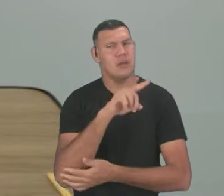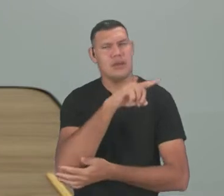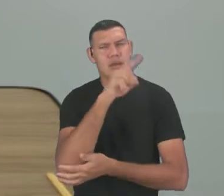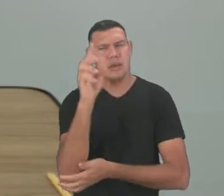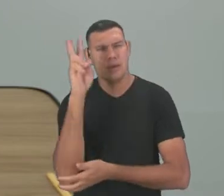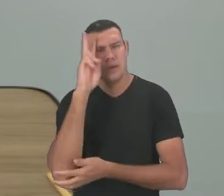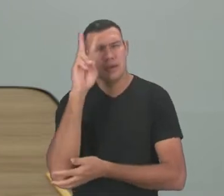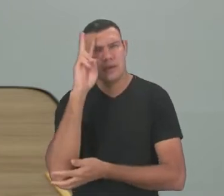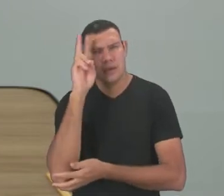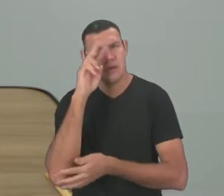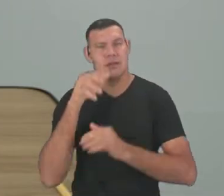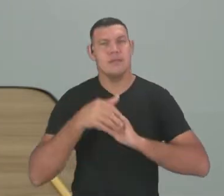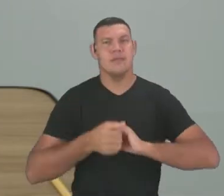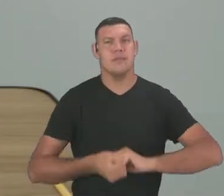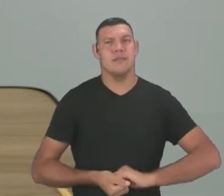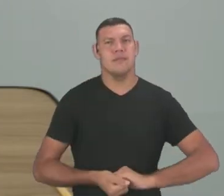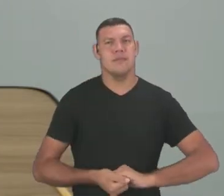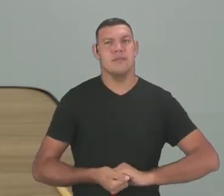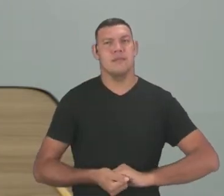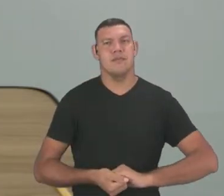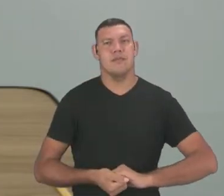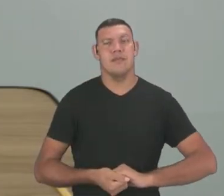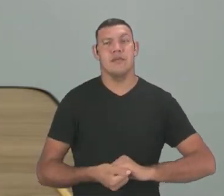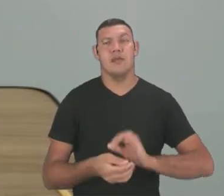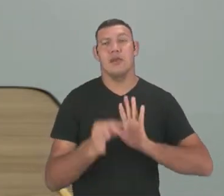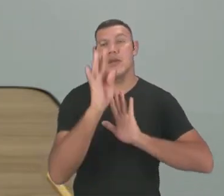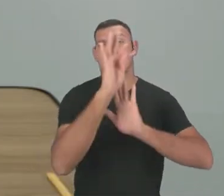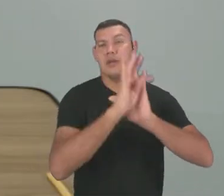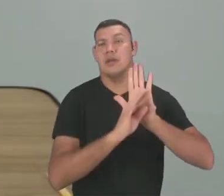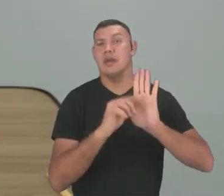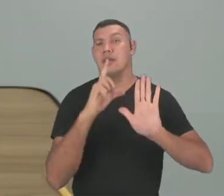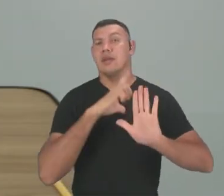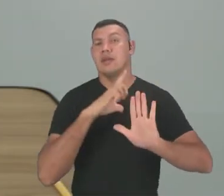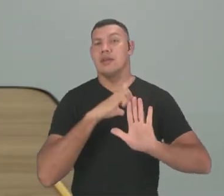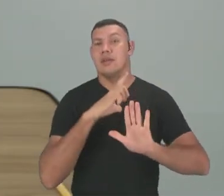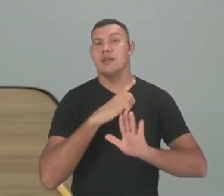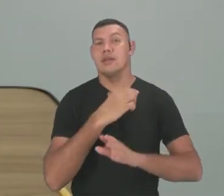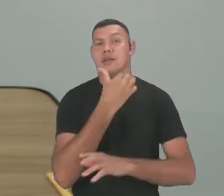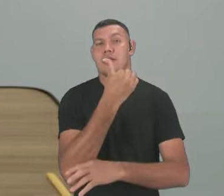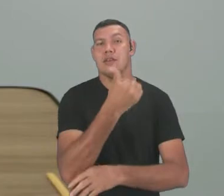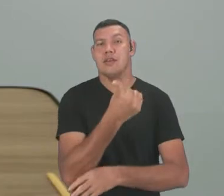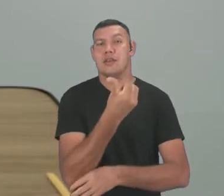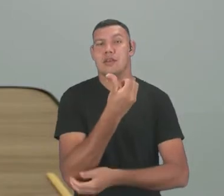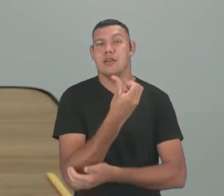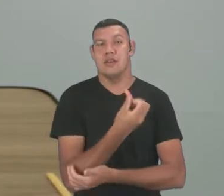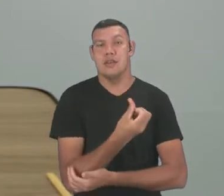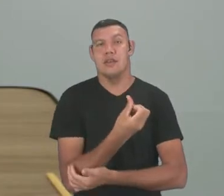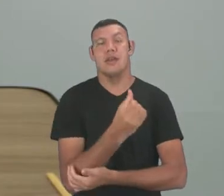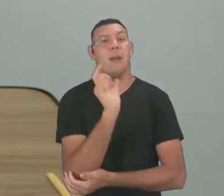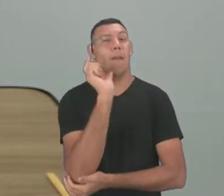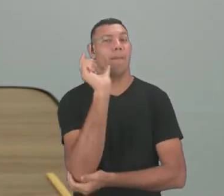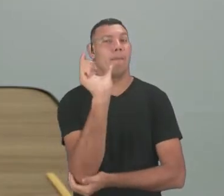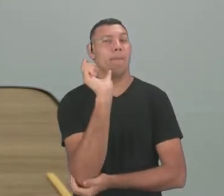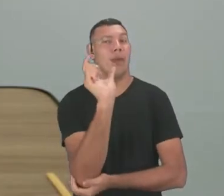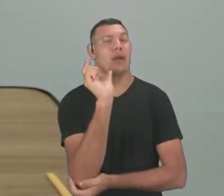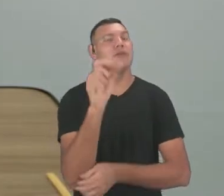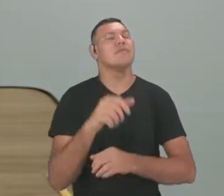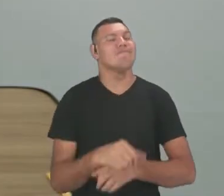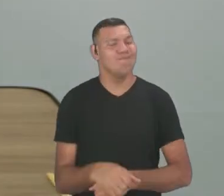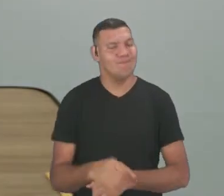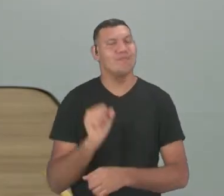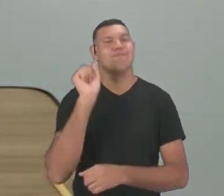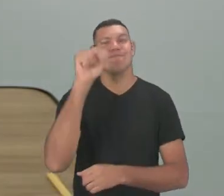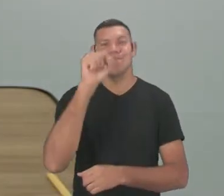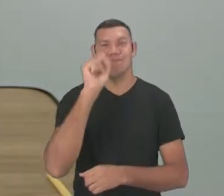ainda lembra e no texto tem 16 palavras